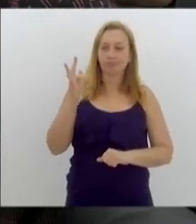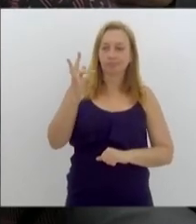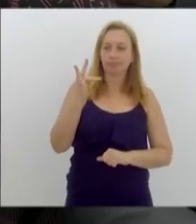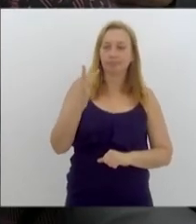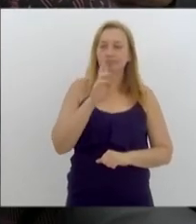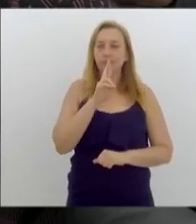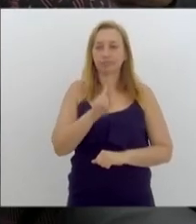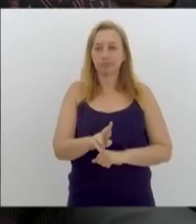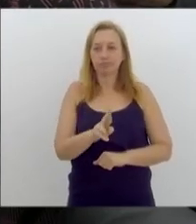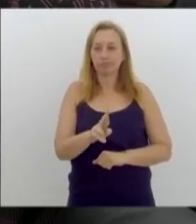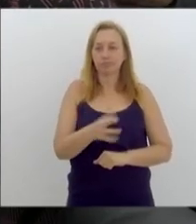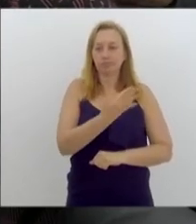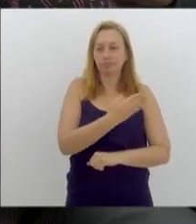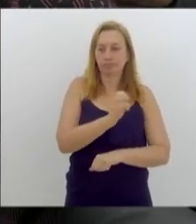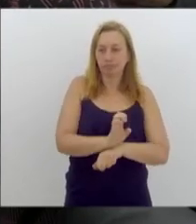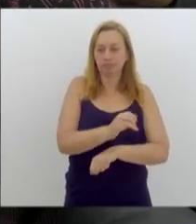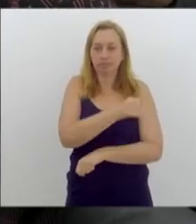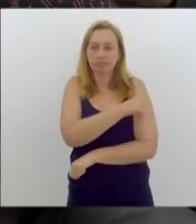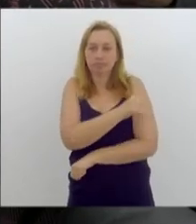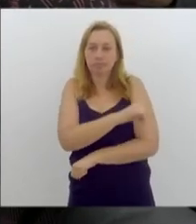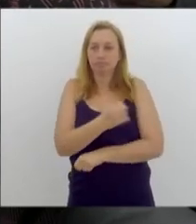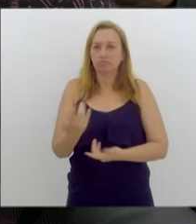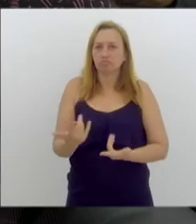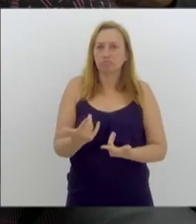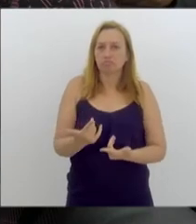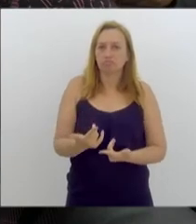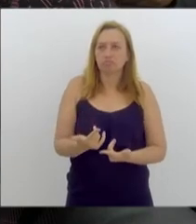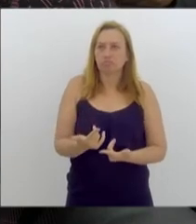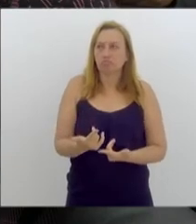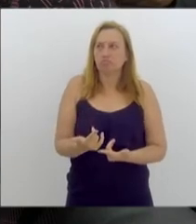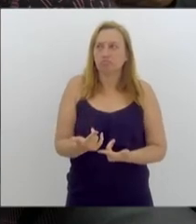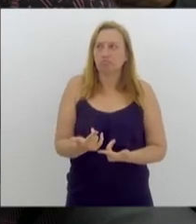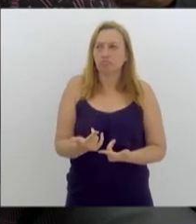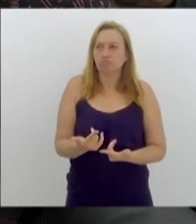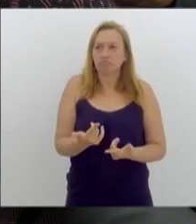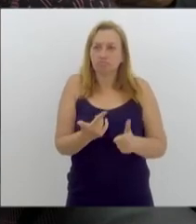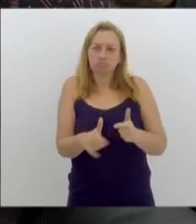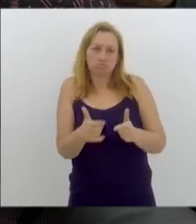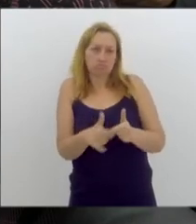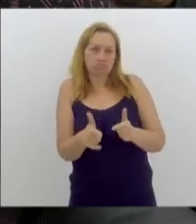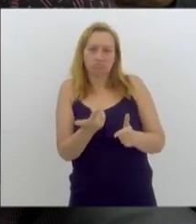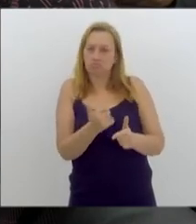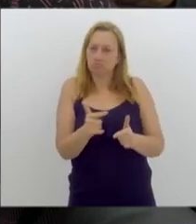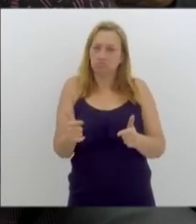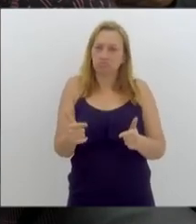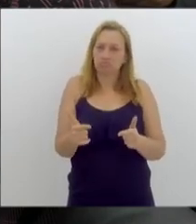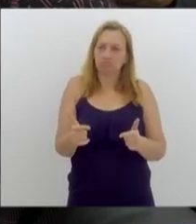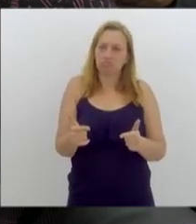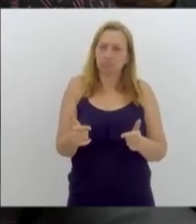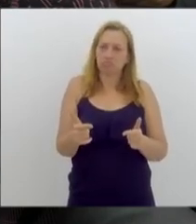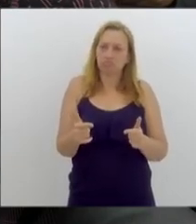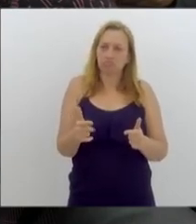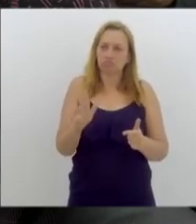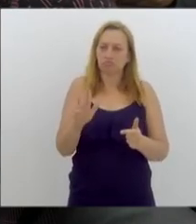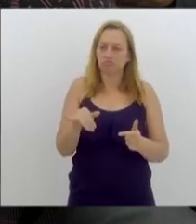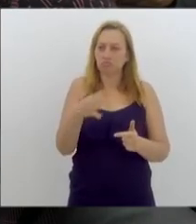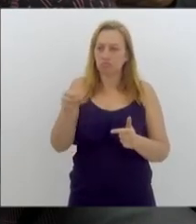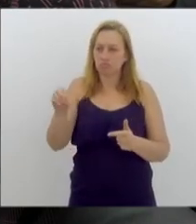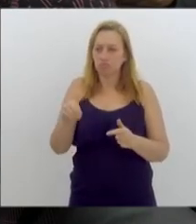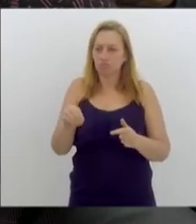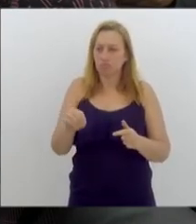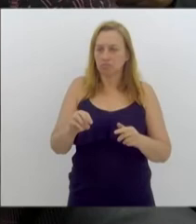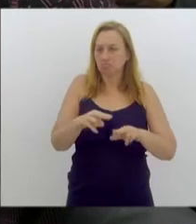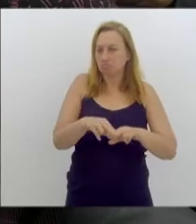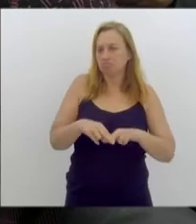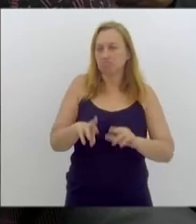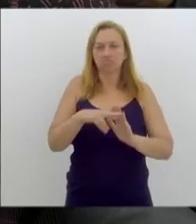o estado do Rio pudesse ter algum tipo de de problema com com a união por conta